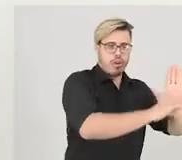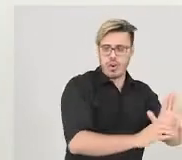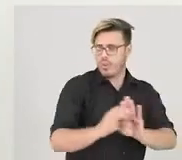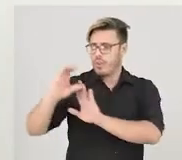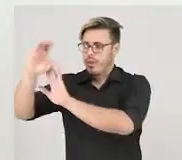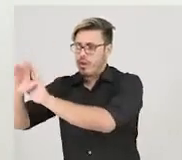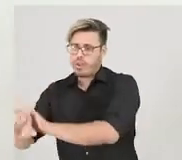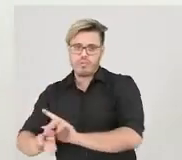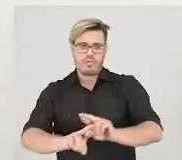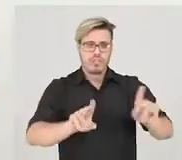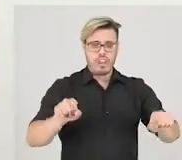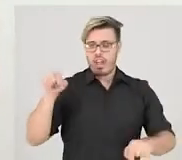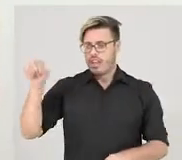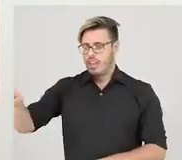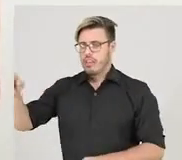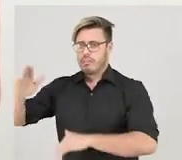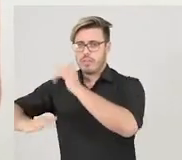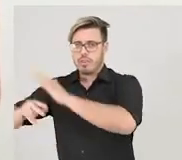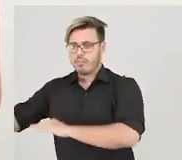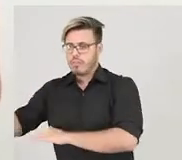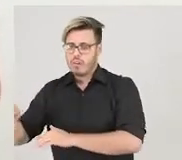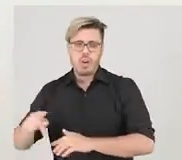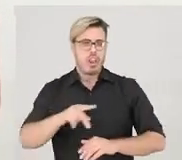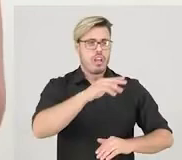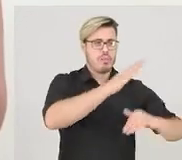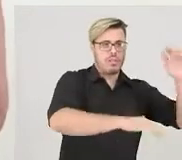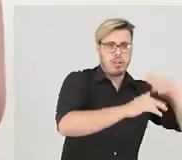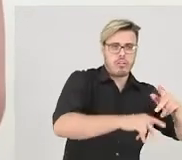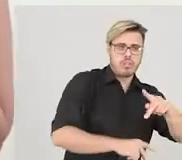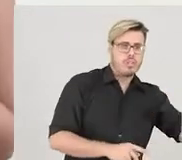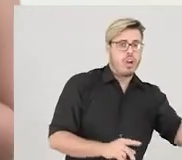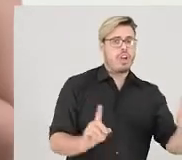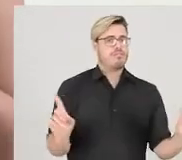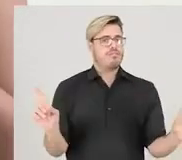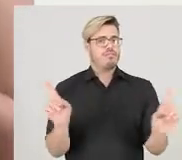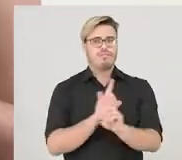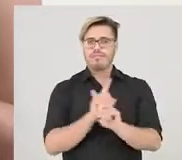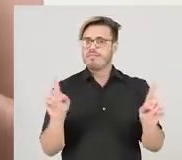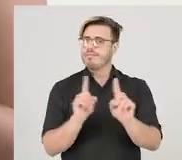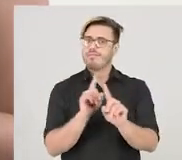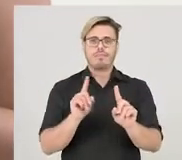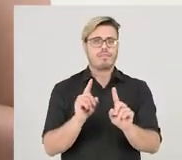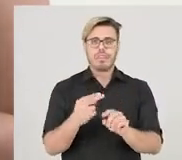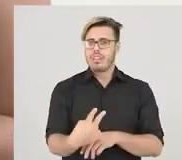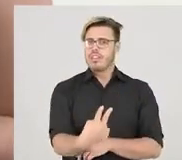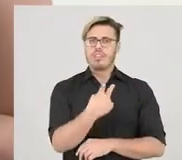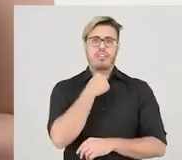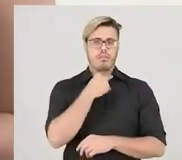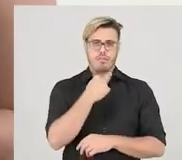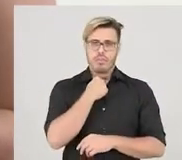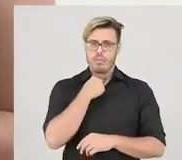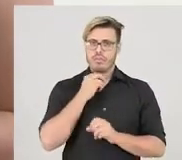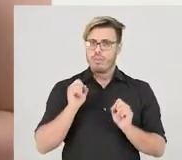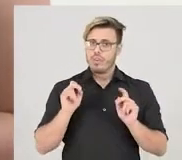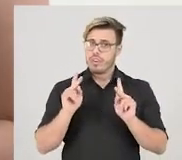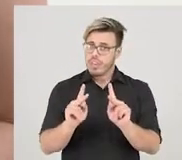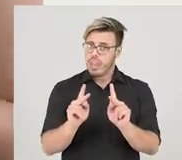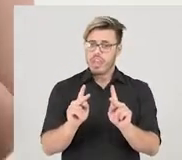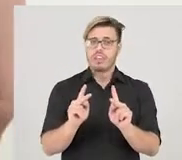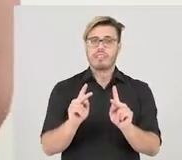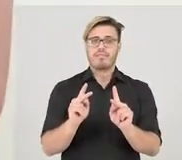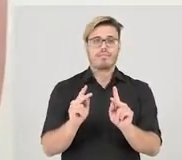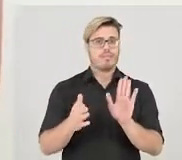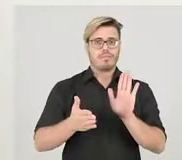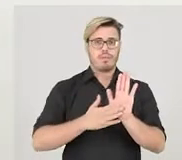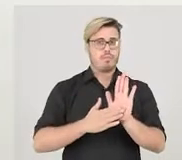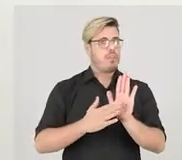vai acontecer, não é assim que pode acontecer. Não é essa a proposta de educação especial na perspectiva escolar inclusiva.